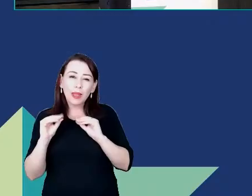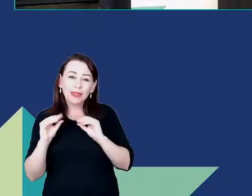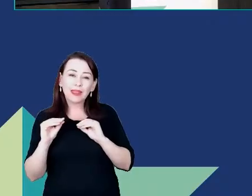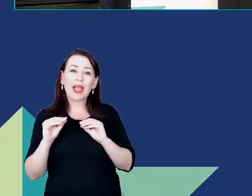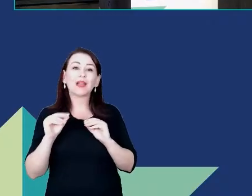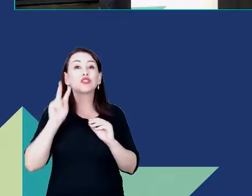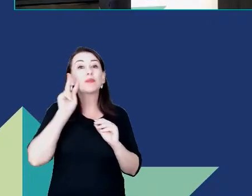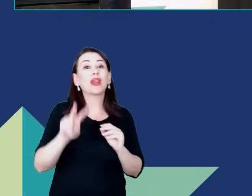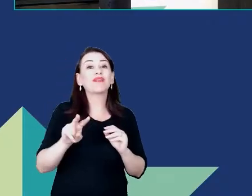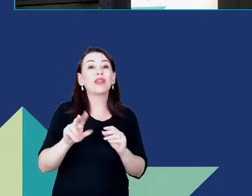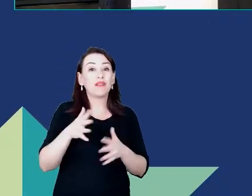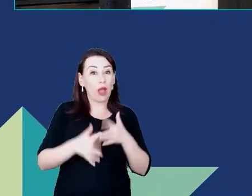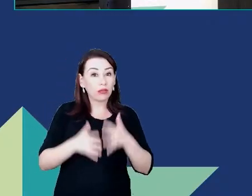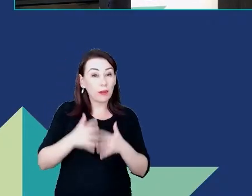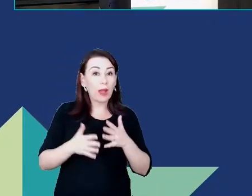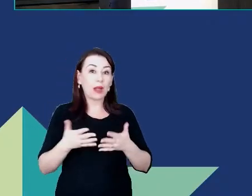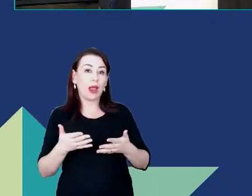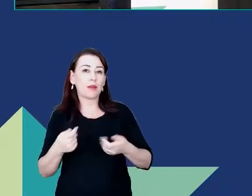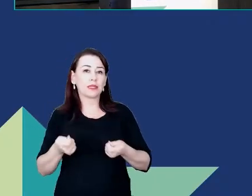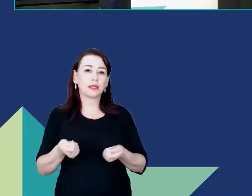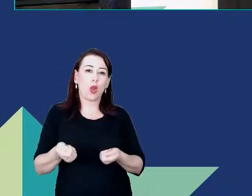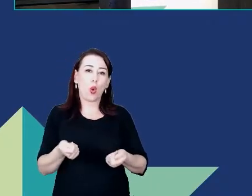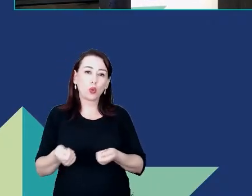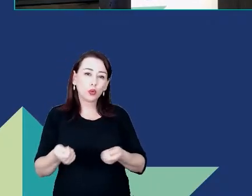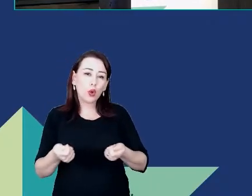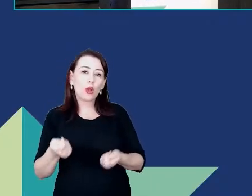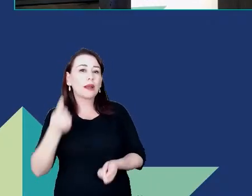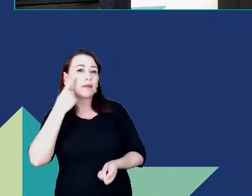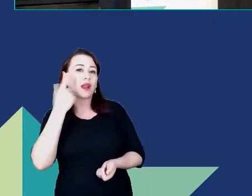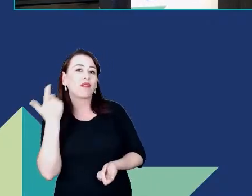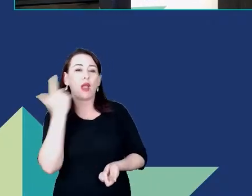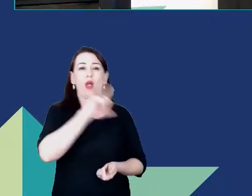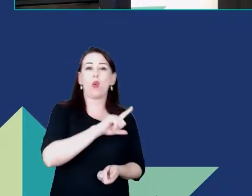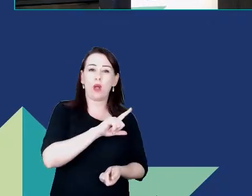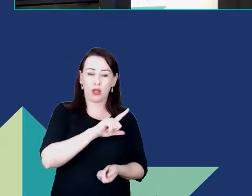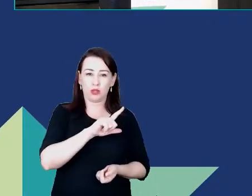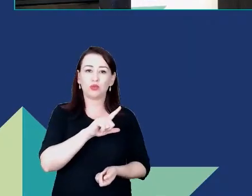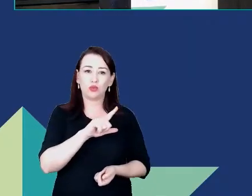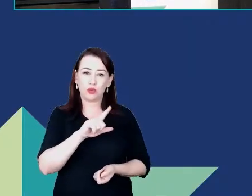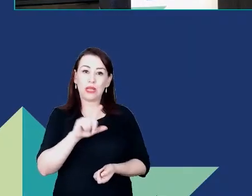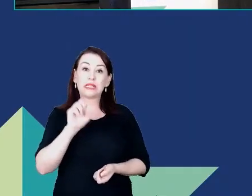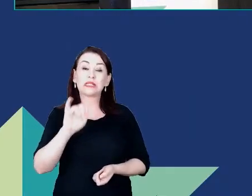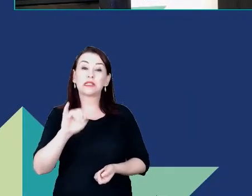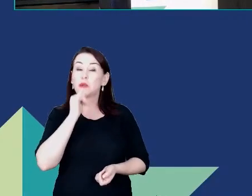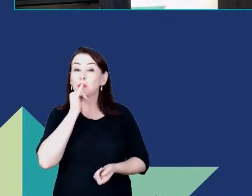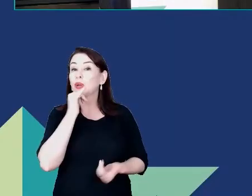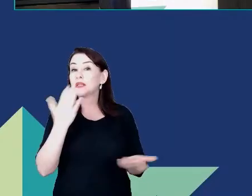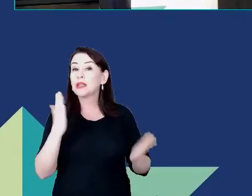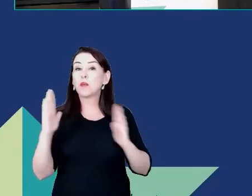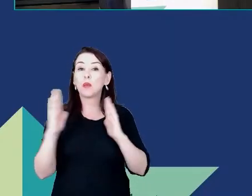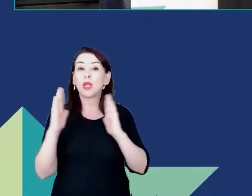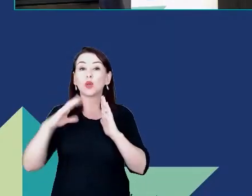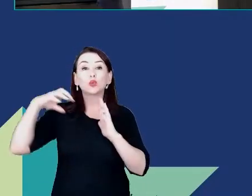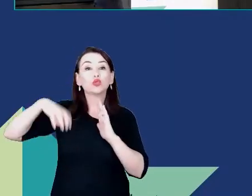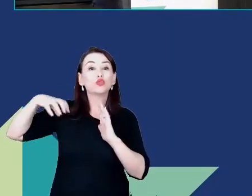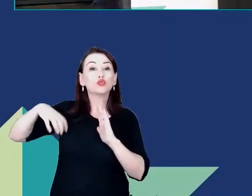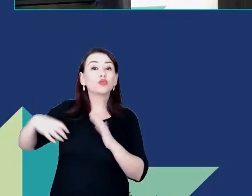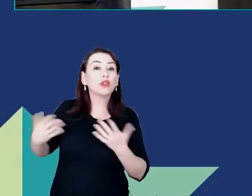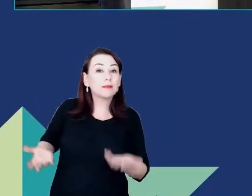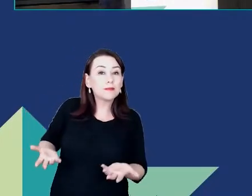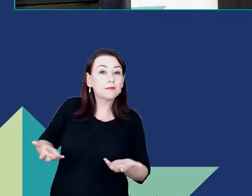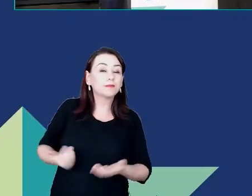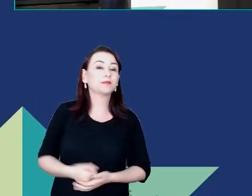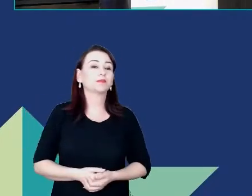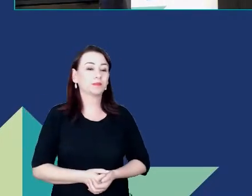umidade, ou o controle deles, ou o alcance deles aí durante uma estação chuvosa, por exemplo. Tá? Então, resumindo, né, o que